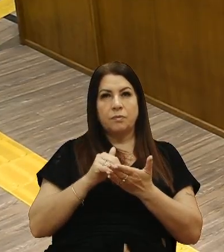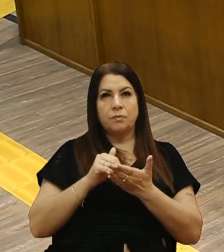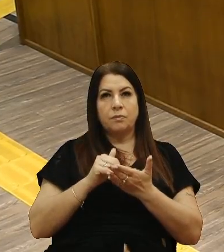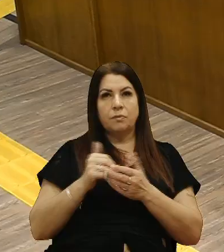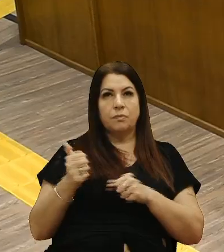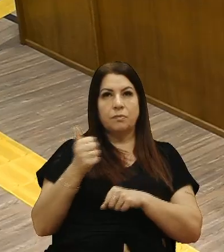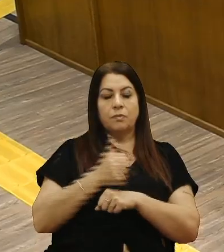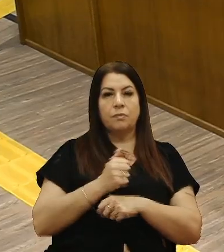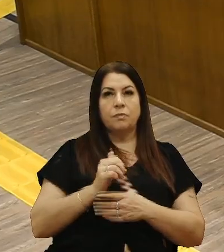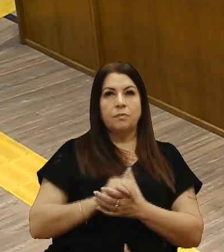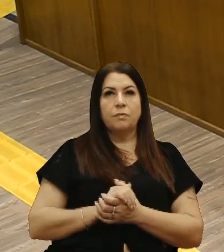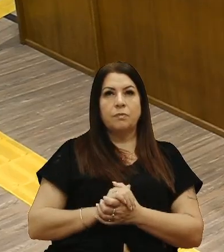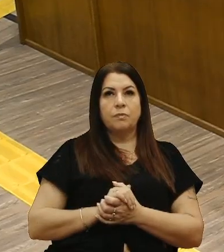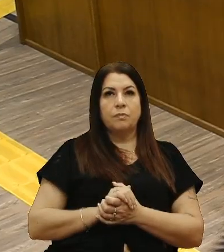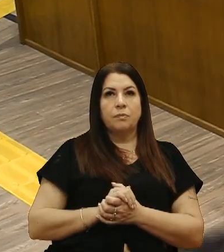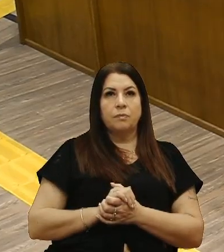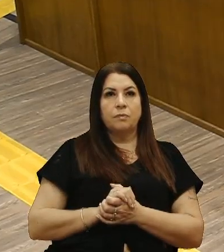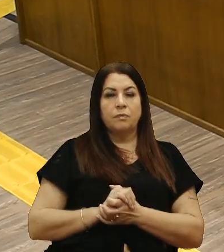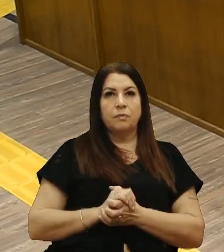hoc.